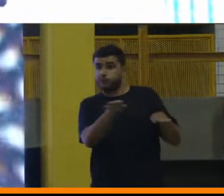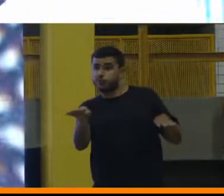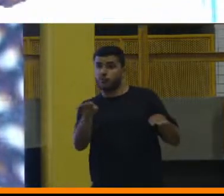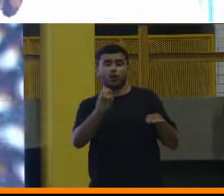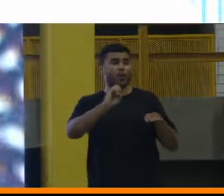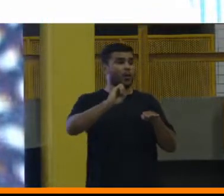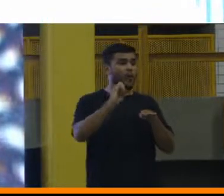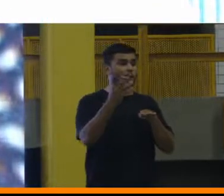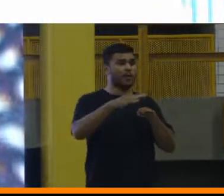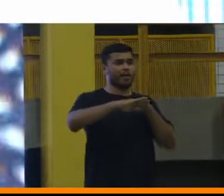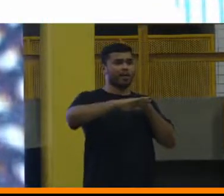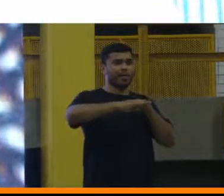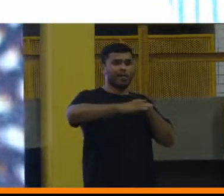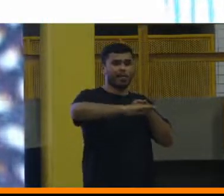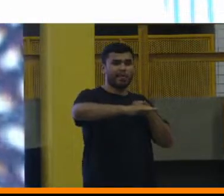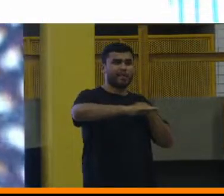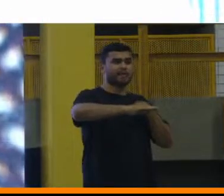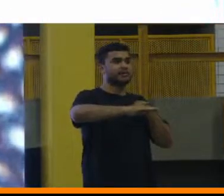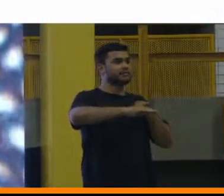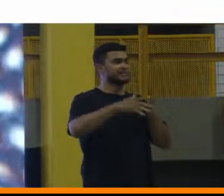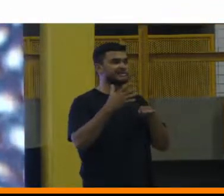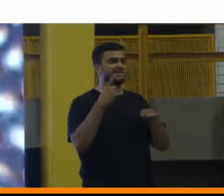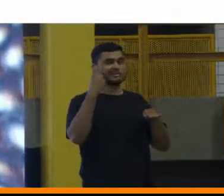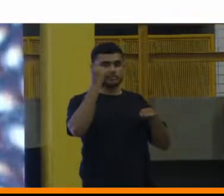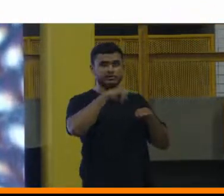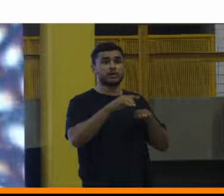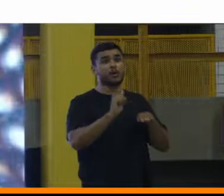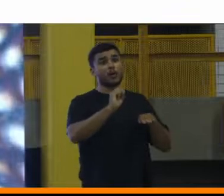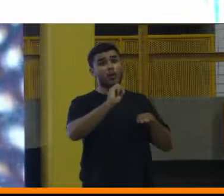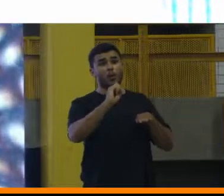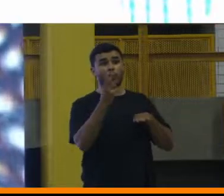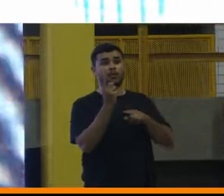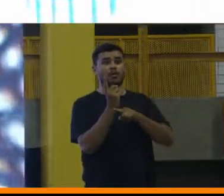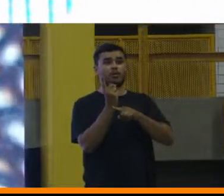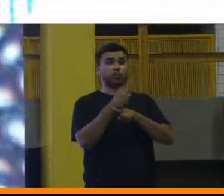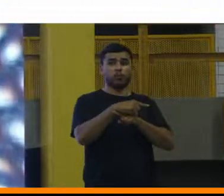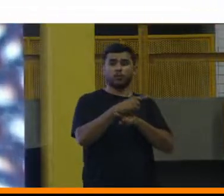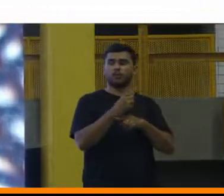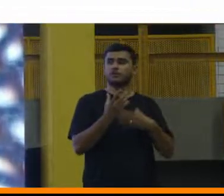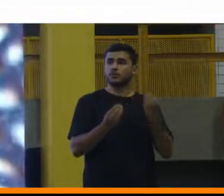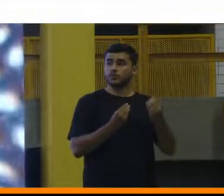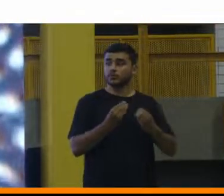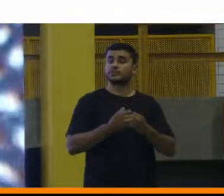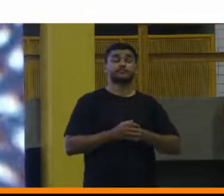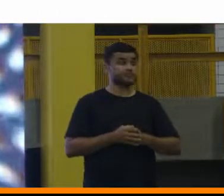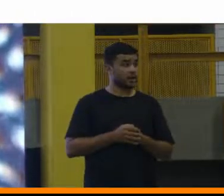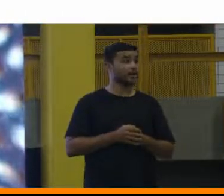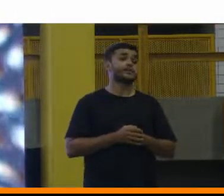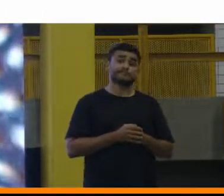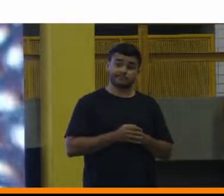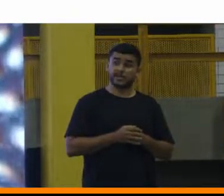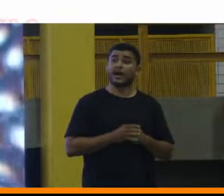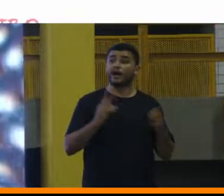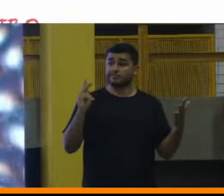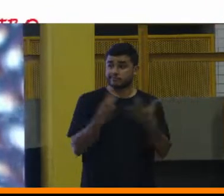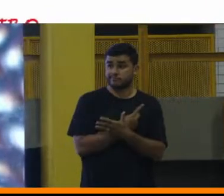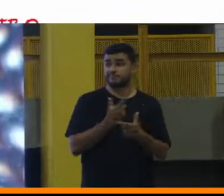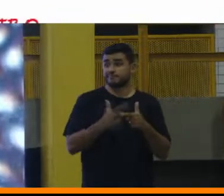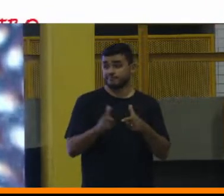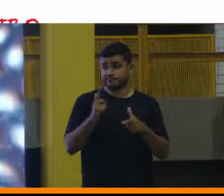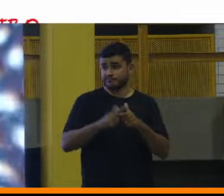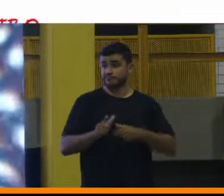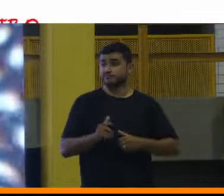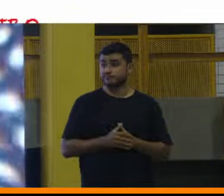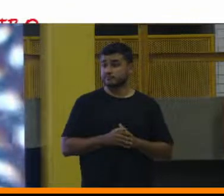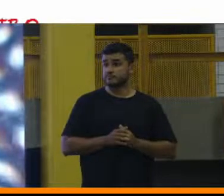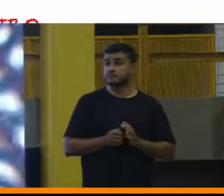Professor sempre, né? Eu tenho, toda semana eu pego o Guanabara e vou. E uma coisa interessante,